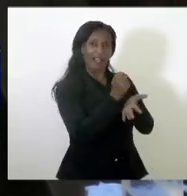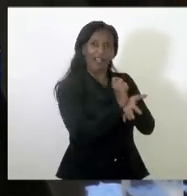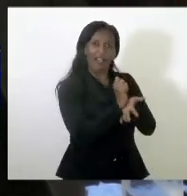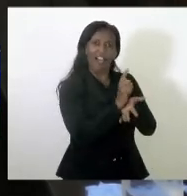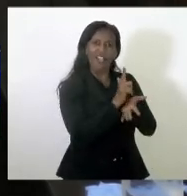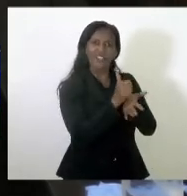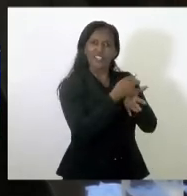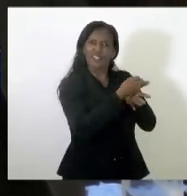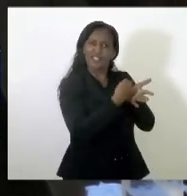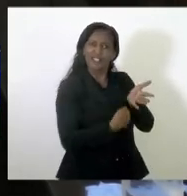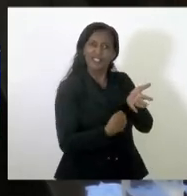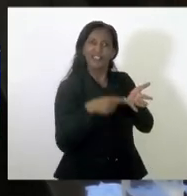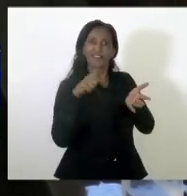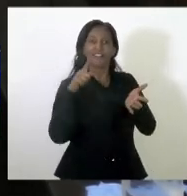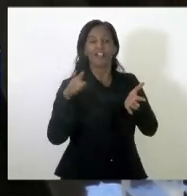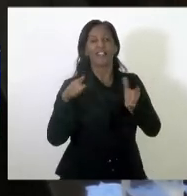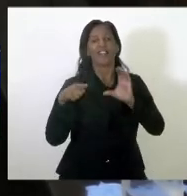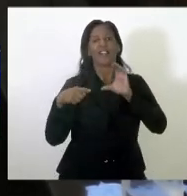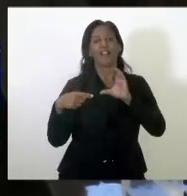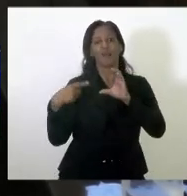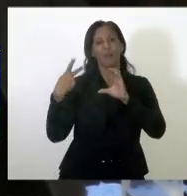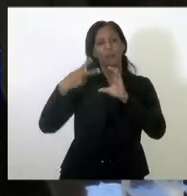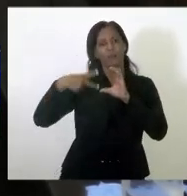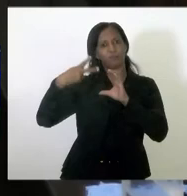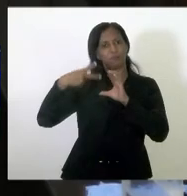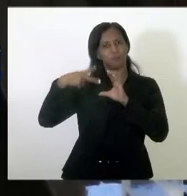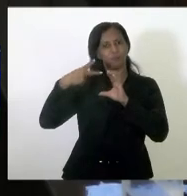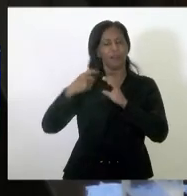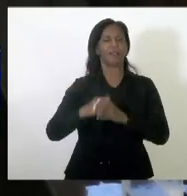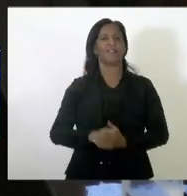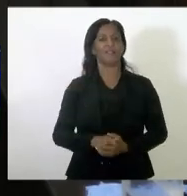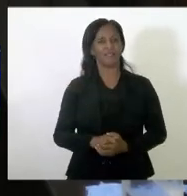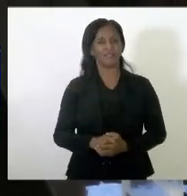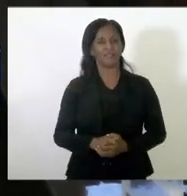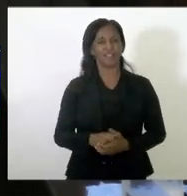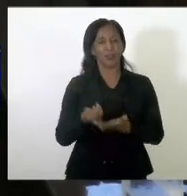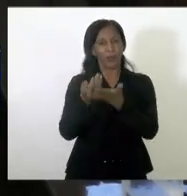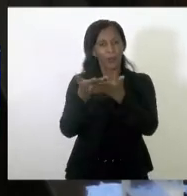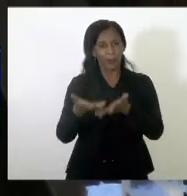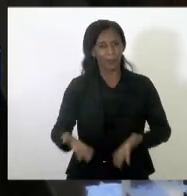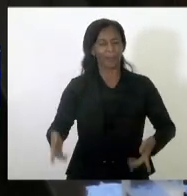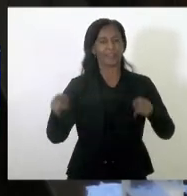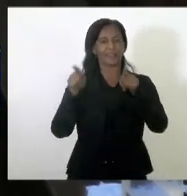de homenagem na Câmara Municipal do Rio, no plenário da Câmara Municipal do Rio, homenagem